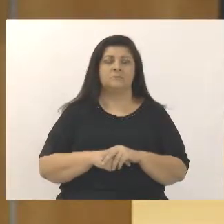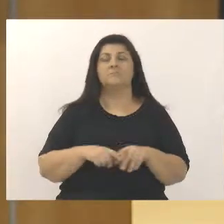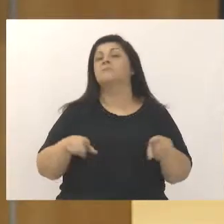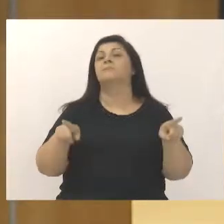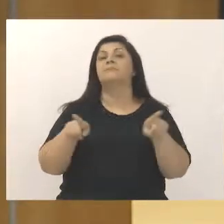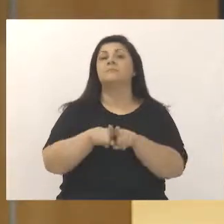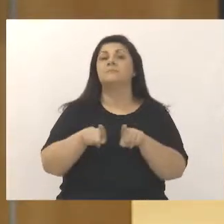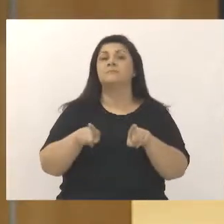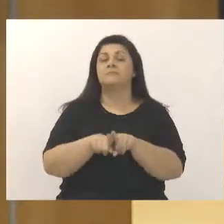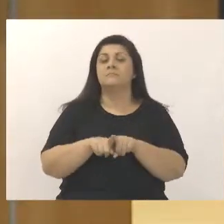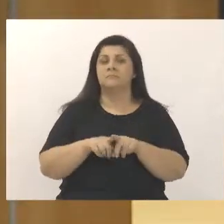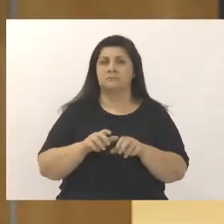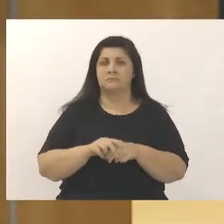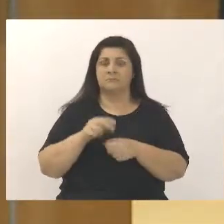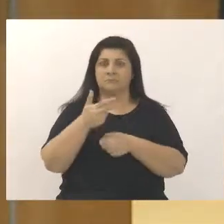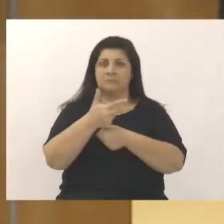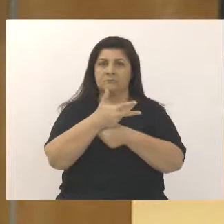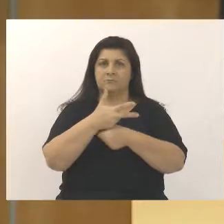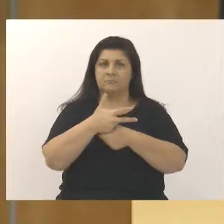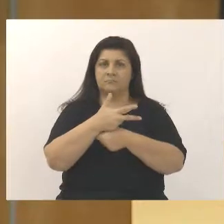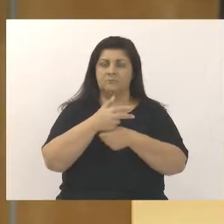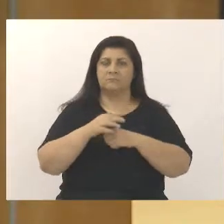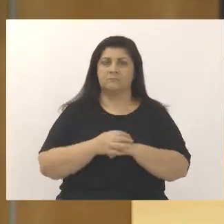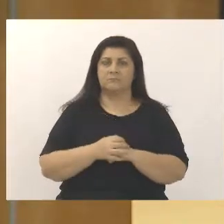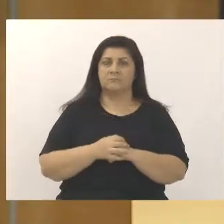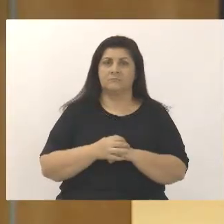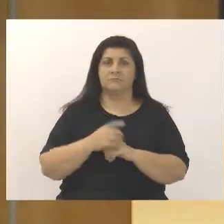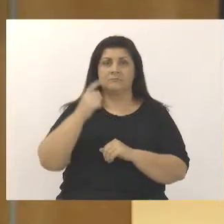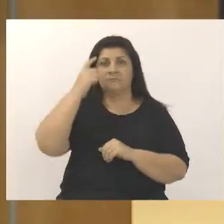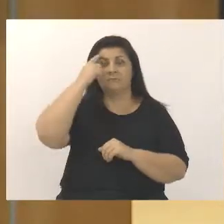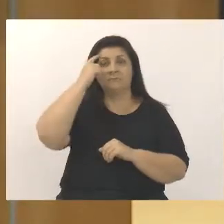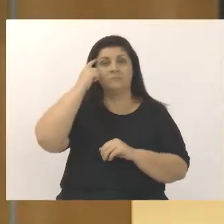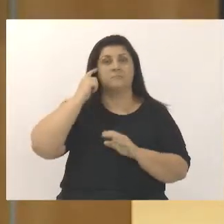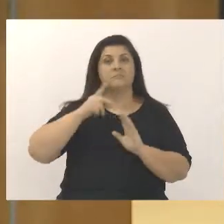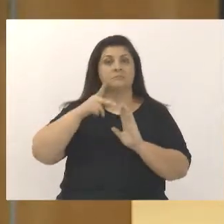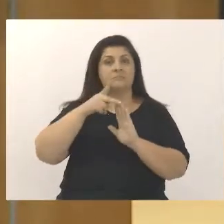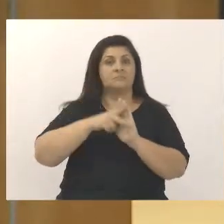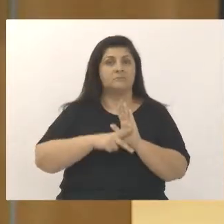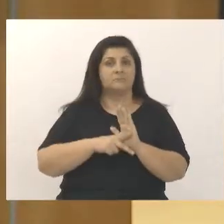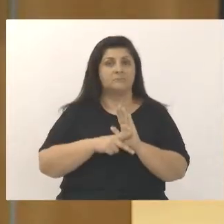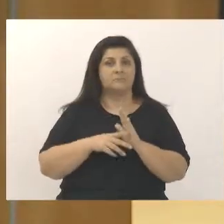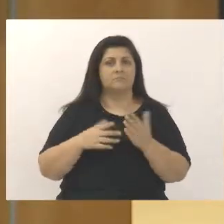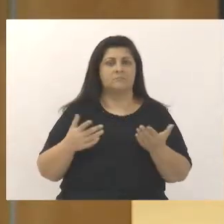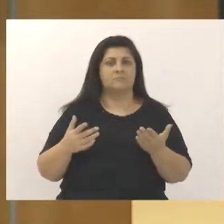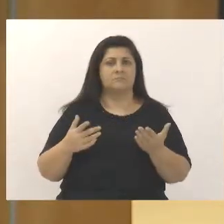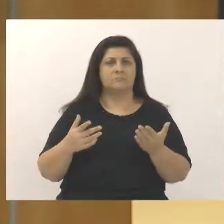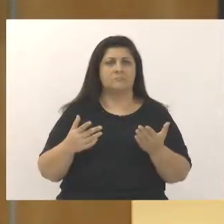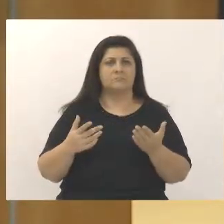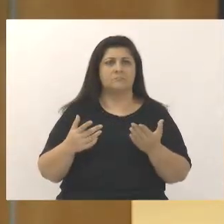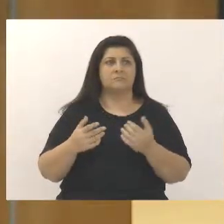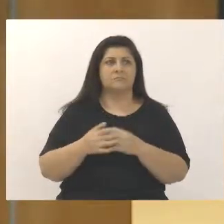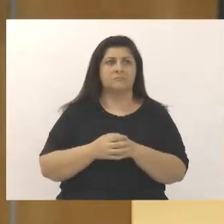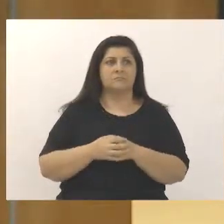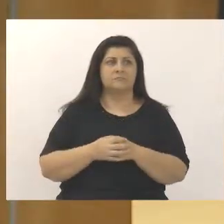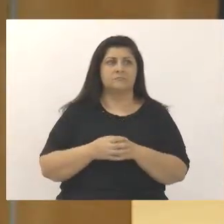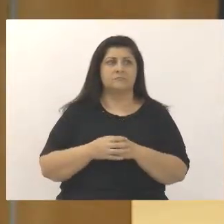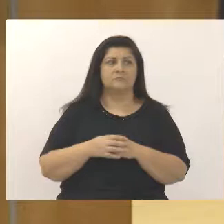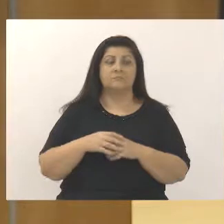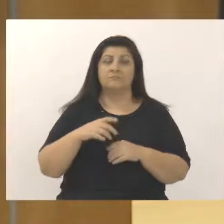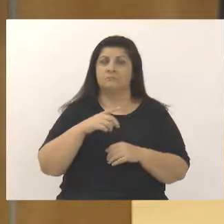Também, pelos próprios vídeos, acho que esse projeto é um projeto inócuo, porque nós já temos uma